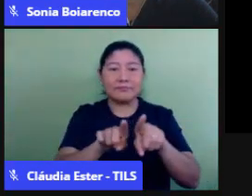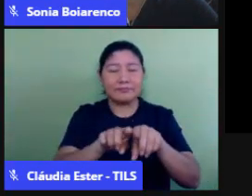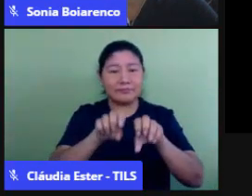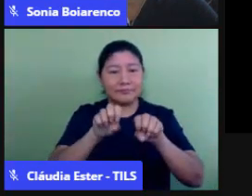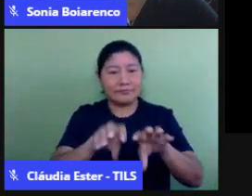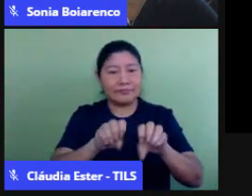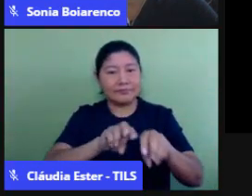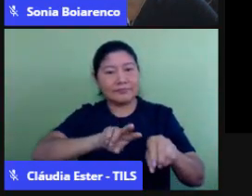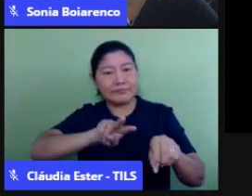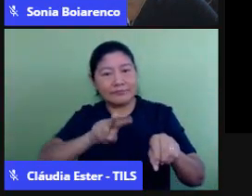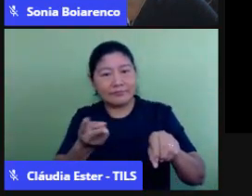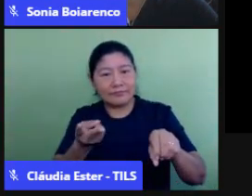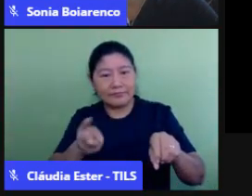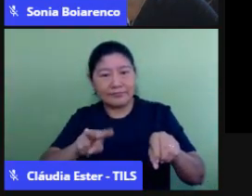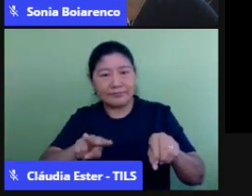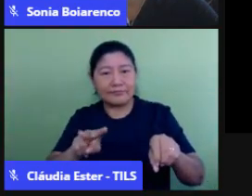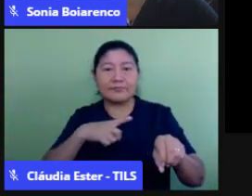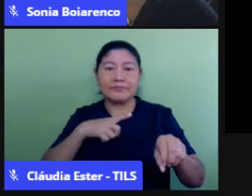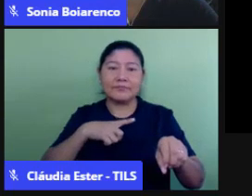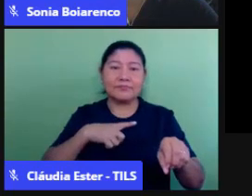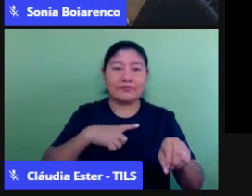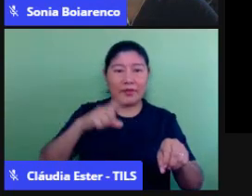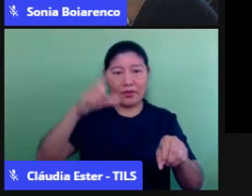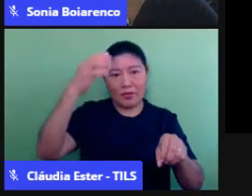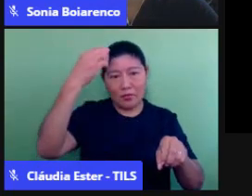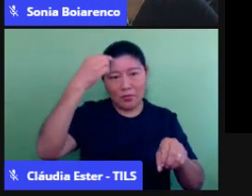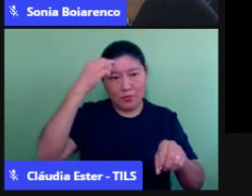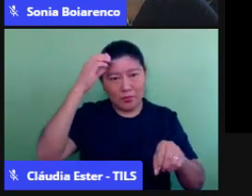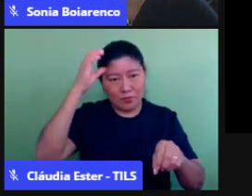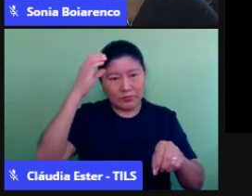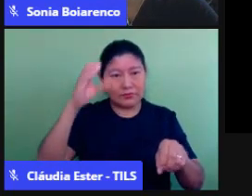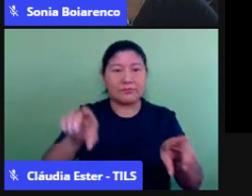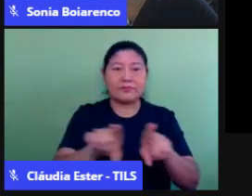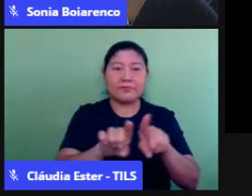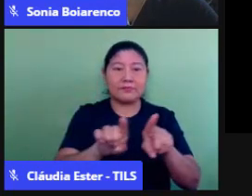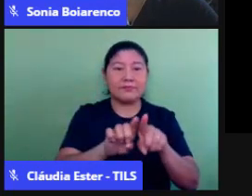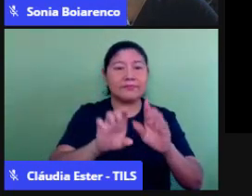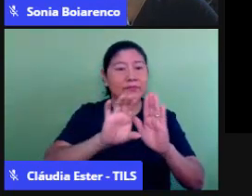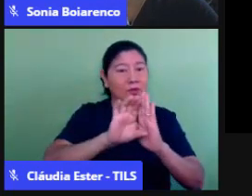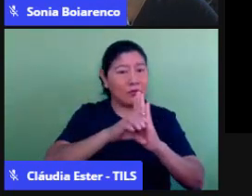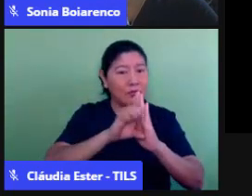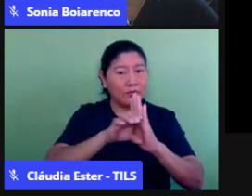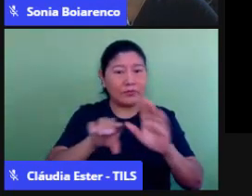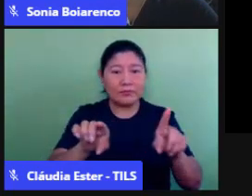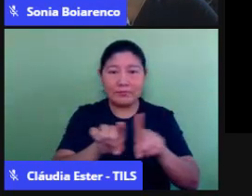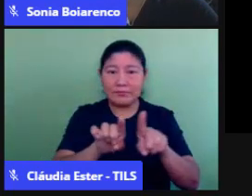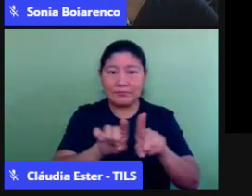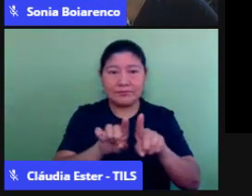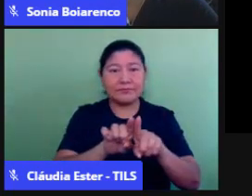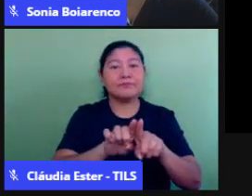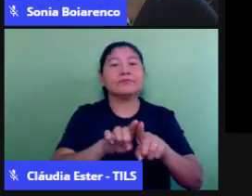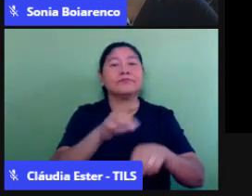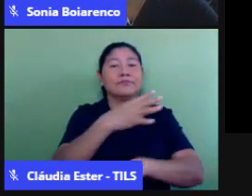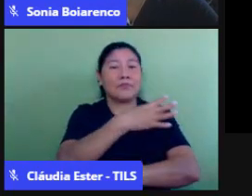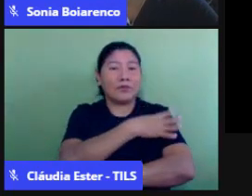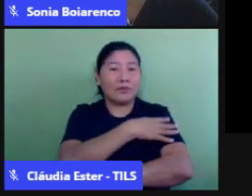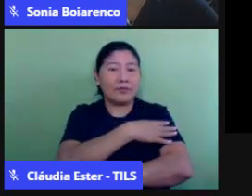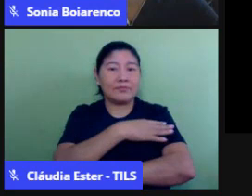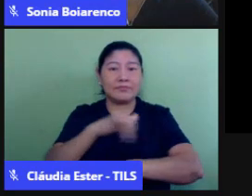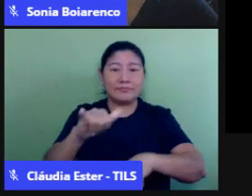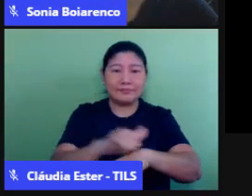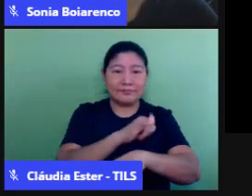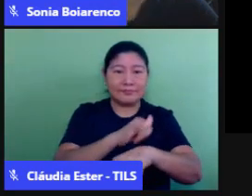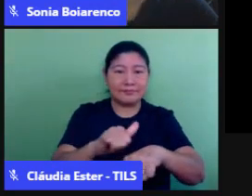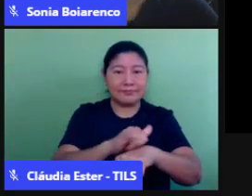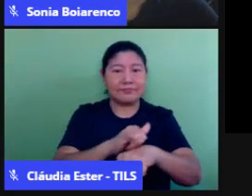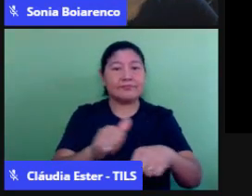conceitos, reflexões e estratégias didáticas docentes para ações pedagógicas do quarto ano do ensino